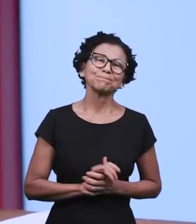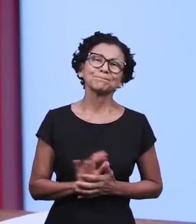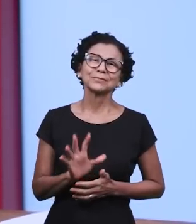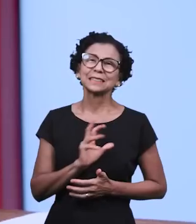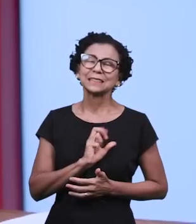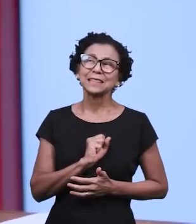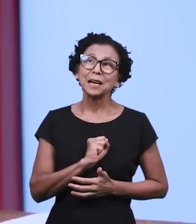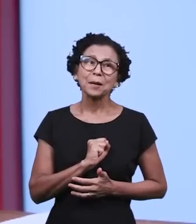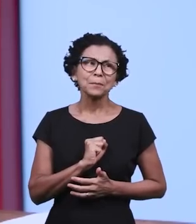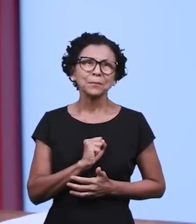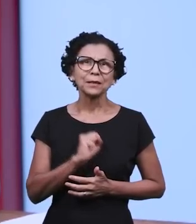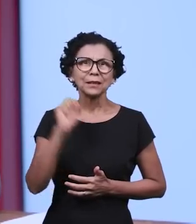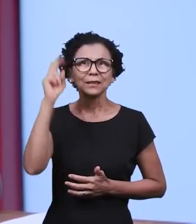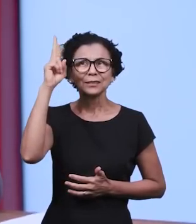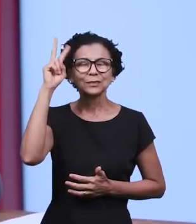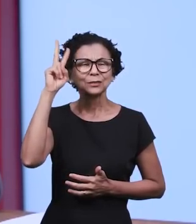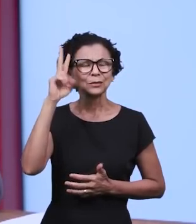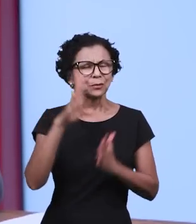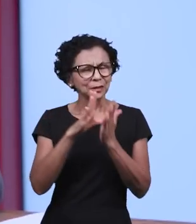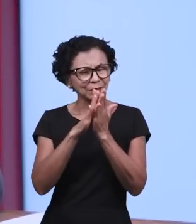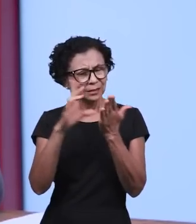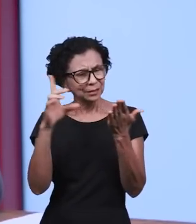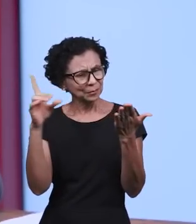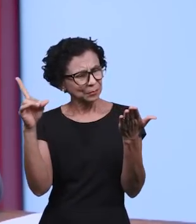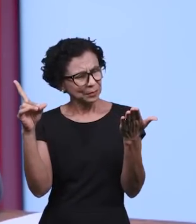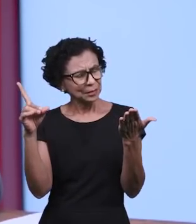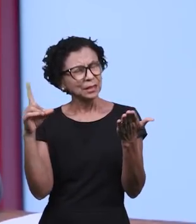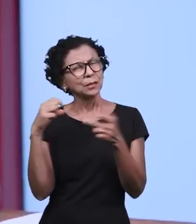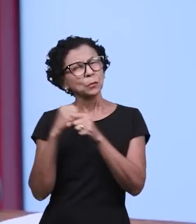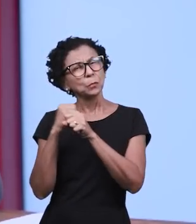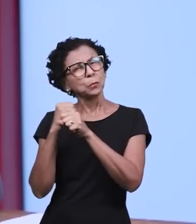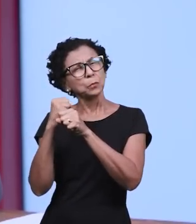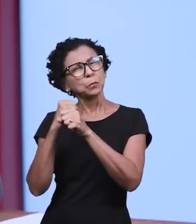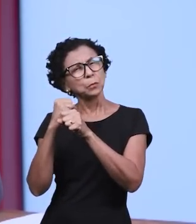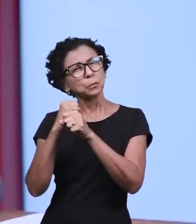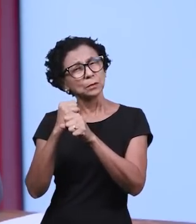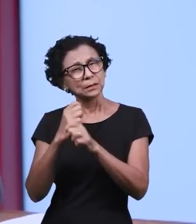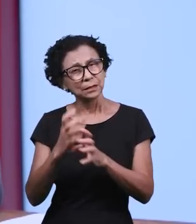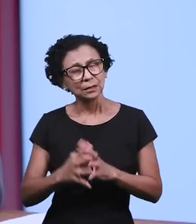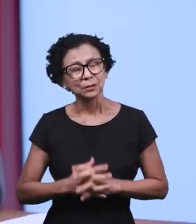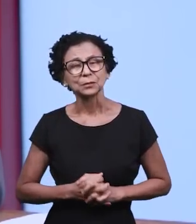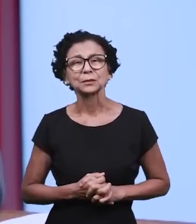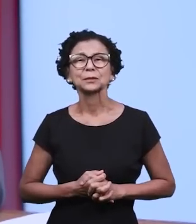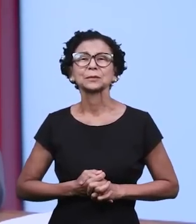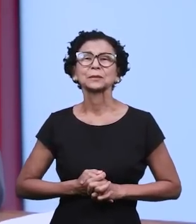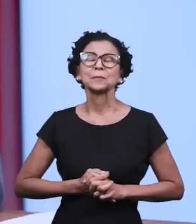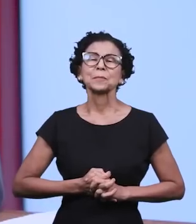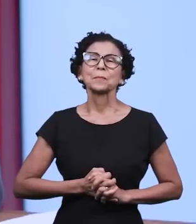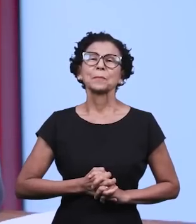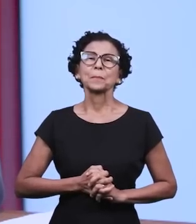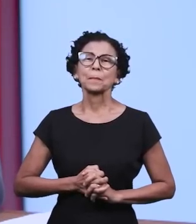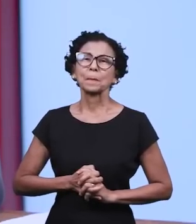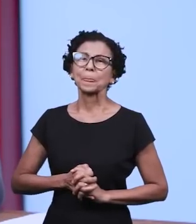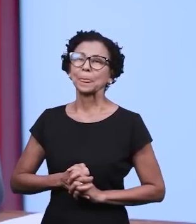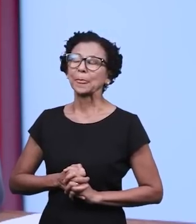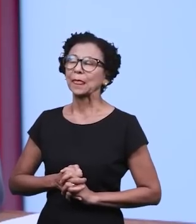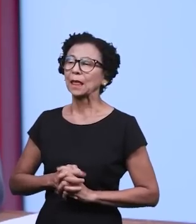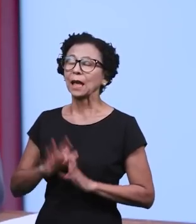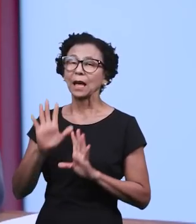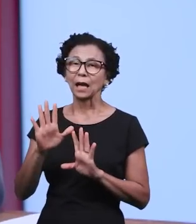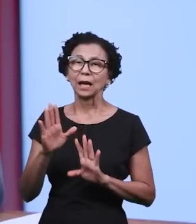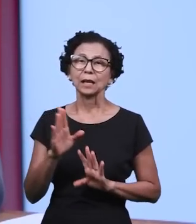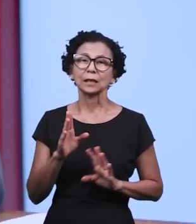os irmãos com a paz do Senhor e vou começar atendendo a recomendação do pastor